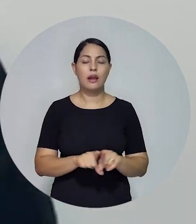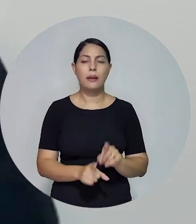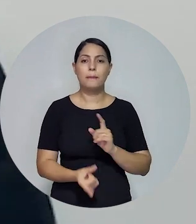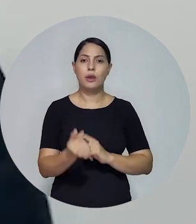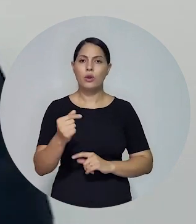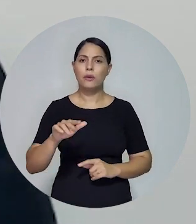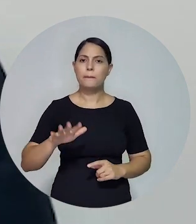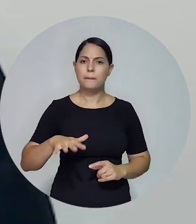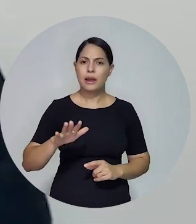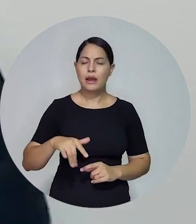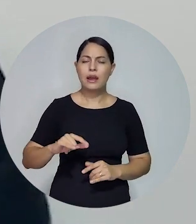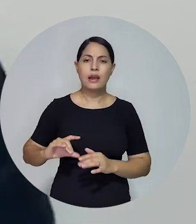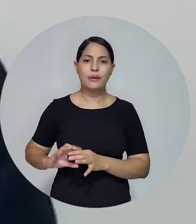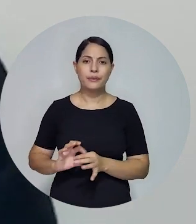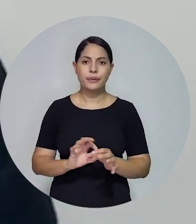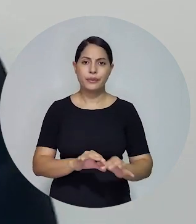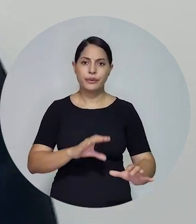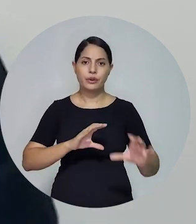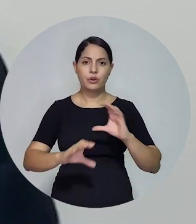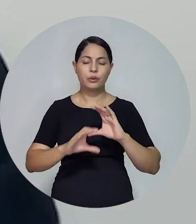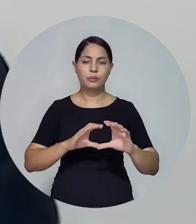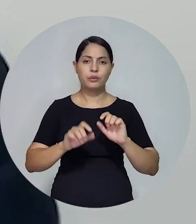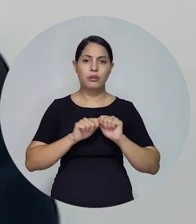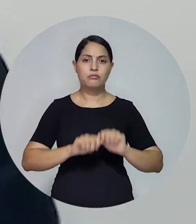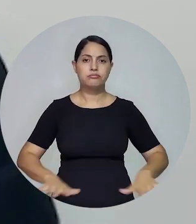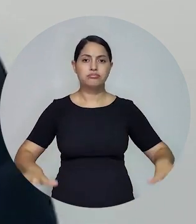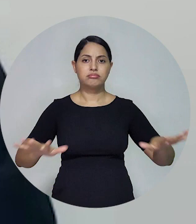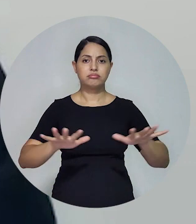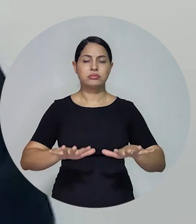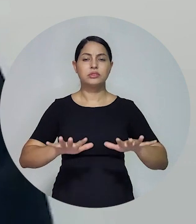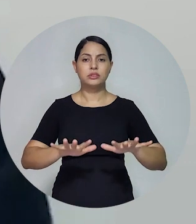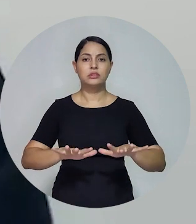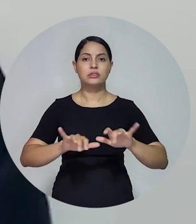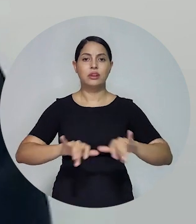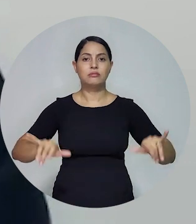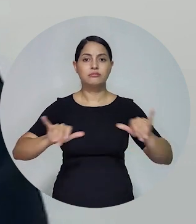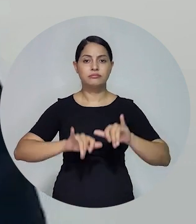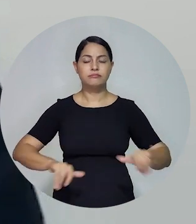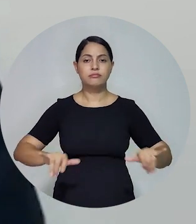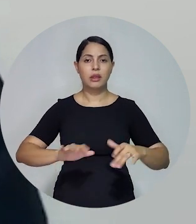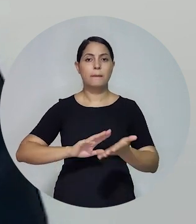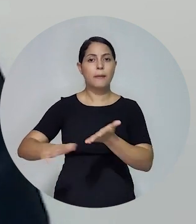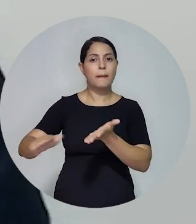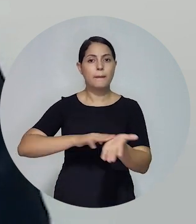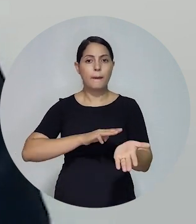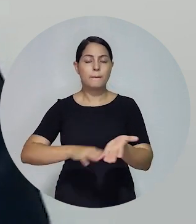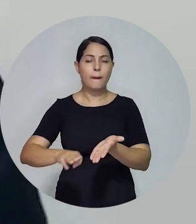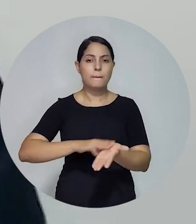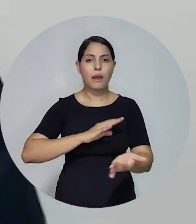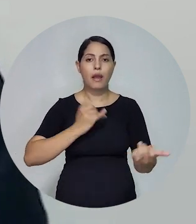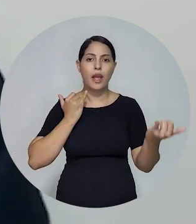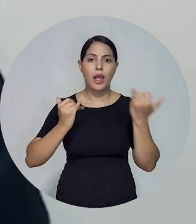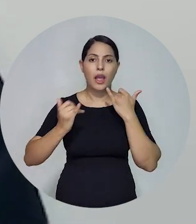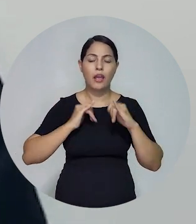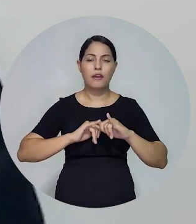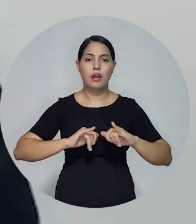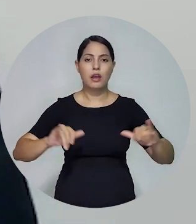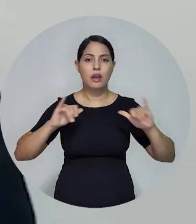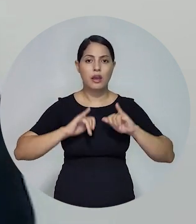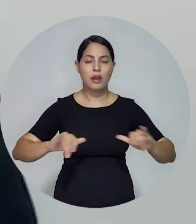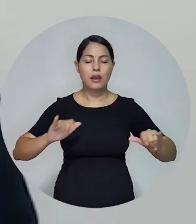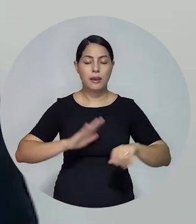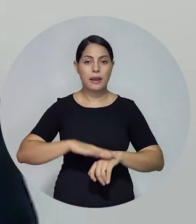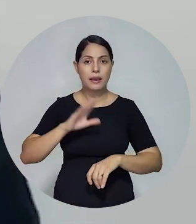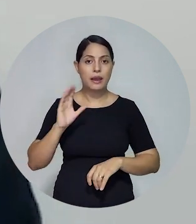custos muito mais razoáveis para essa comunicação, uma disseminação muito mais rápida das mensagens,